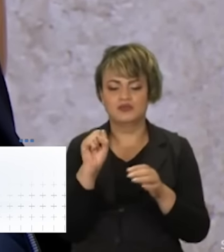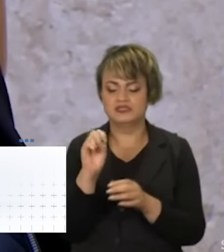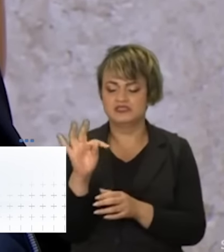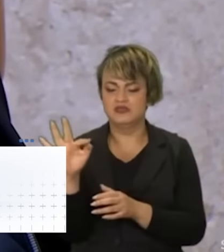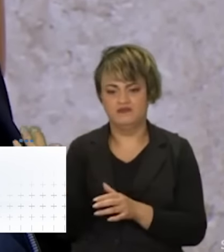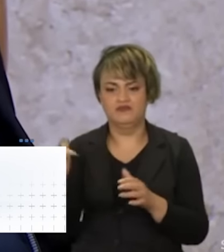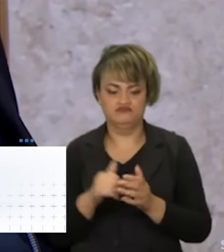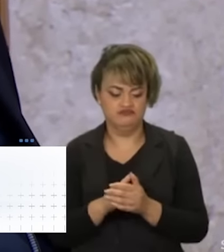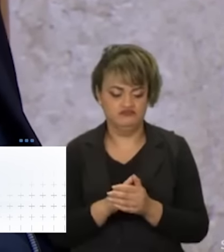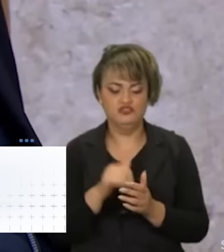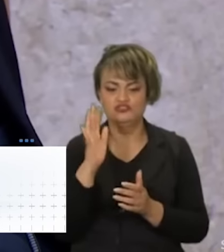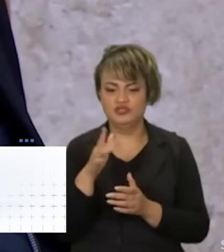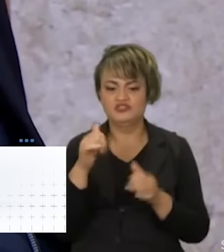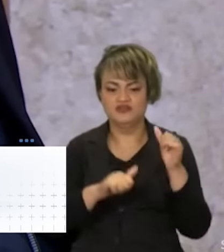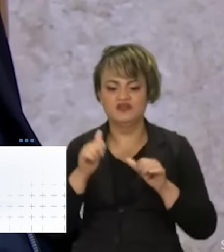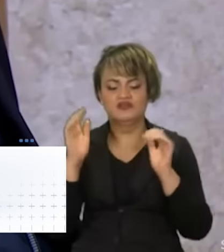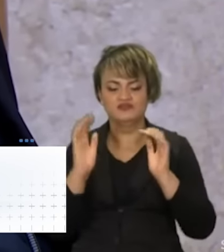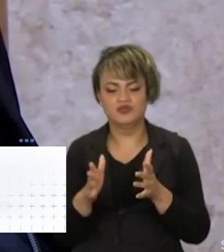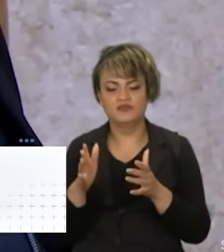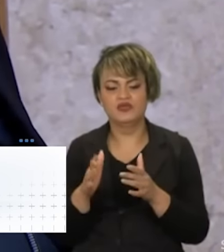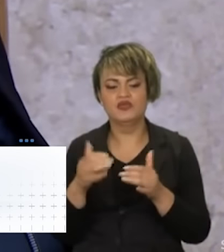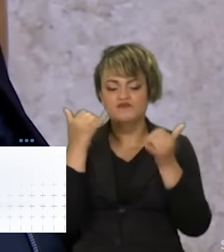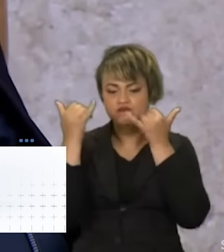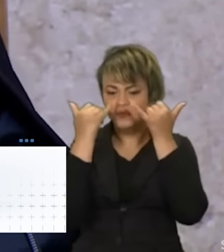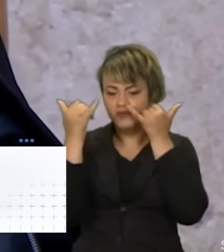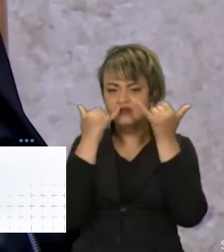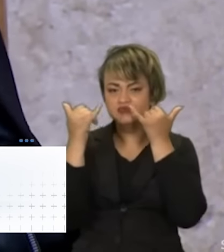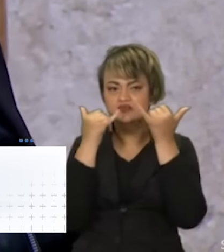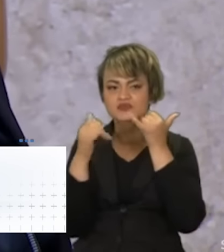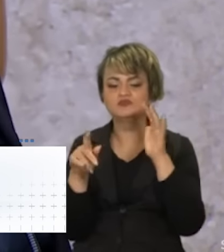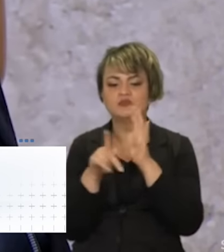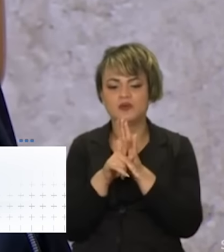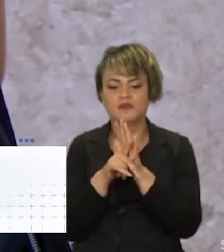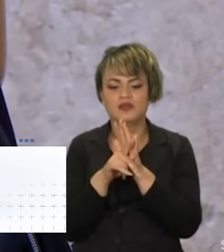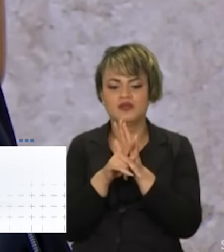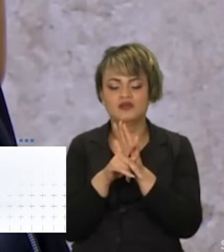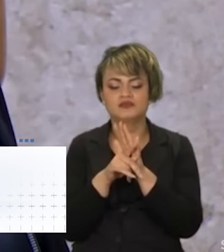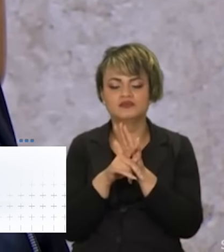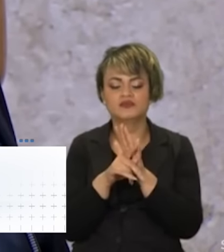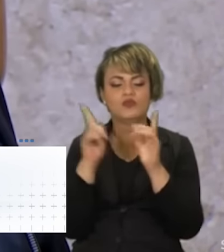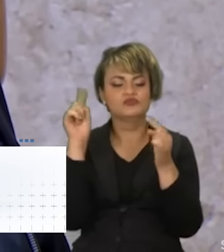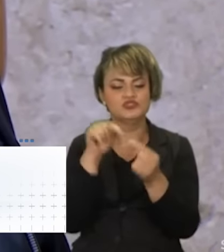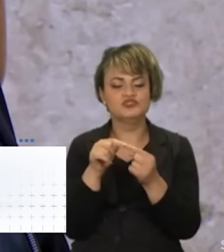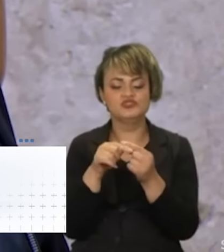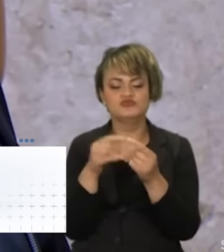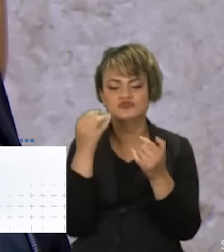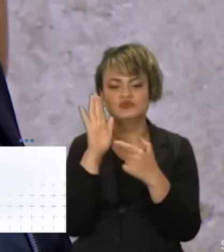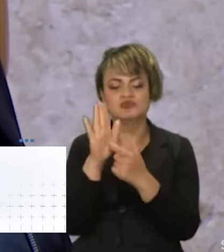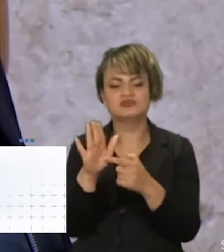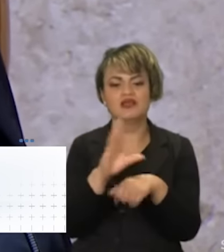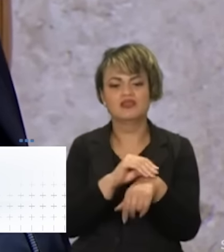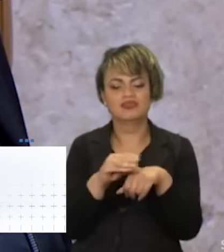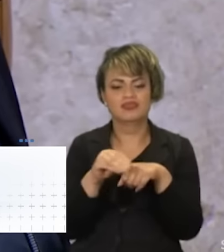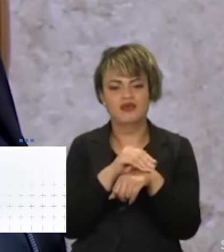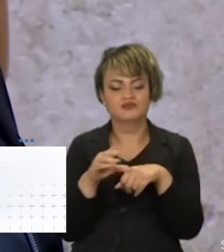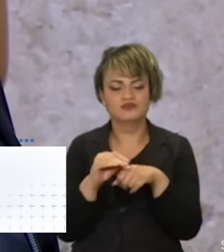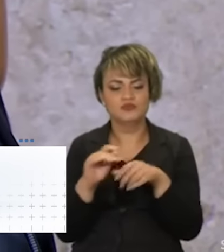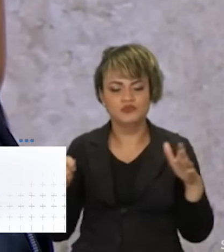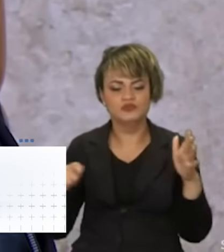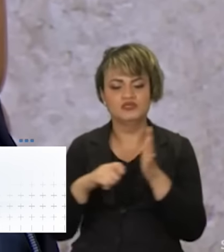Federal. Informações voltadas à obtenção de dados diante da denúncia